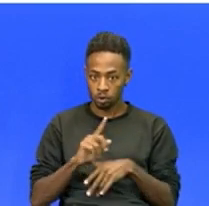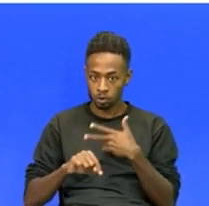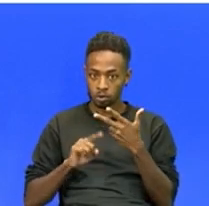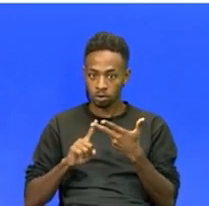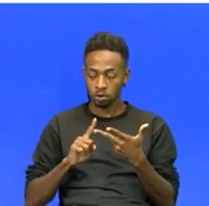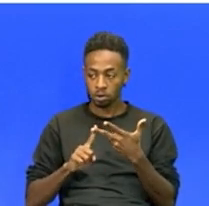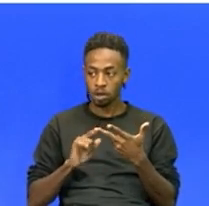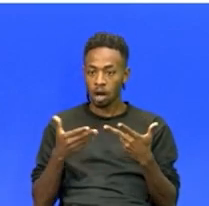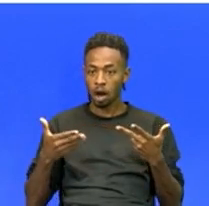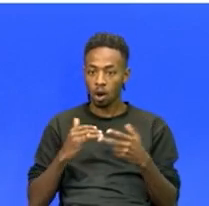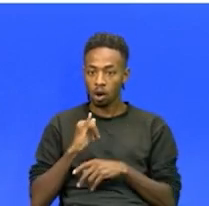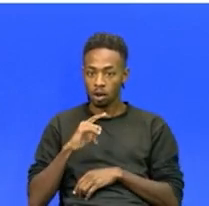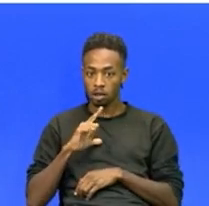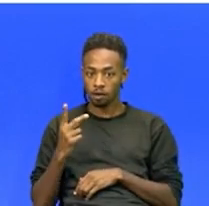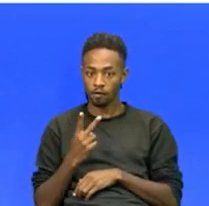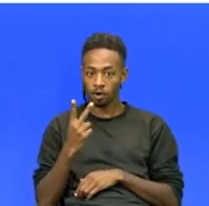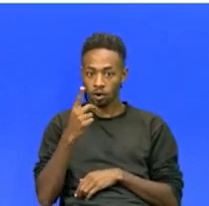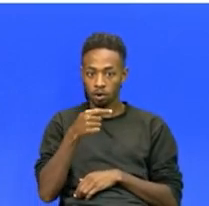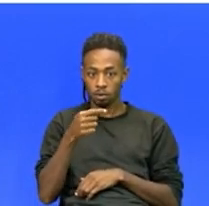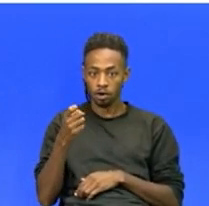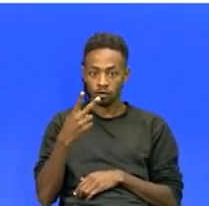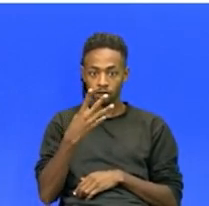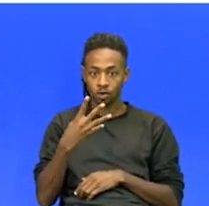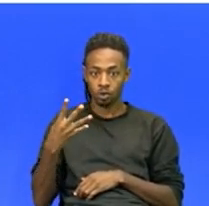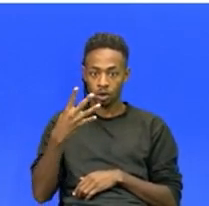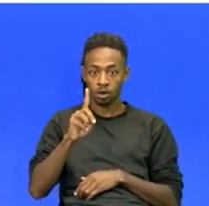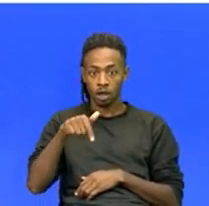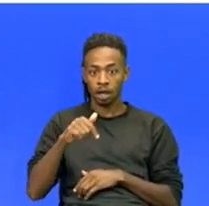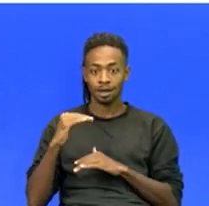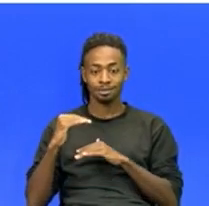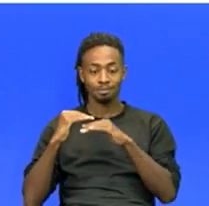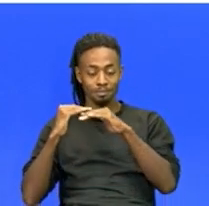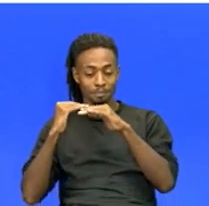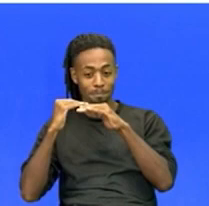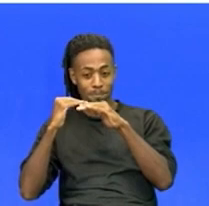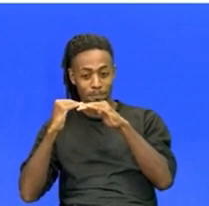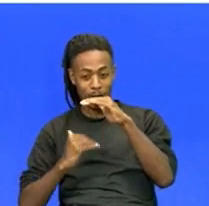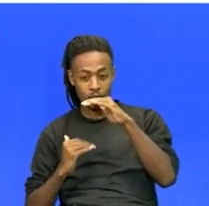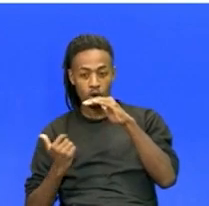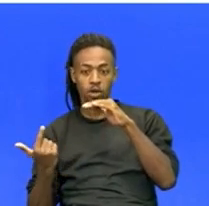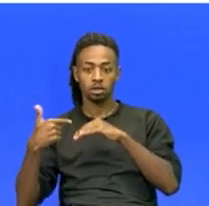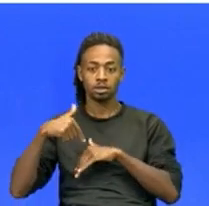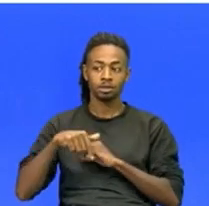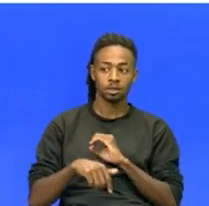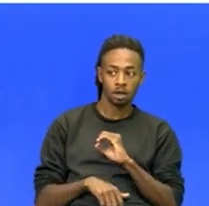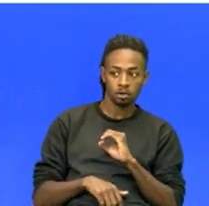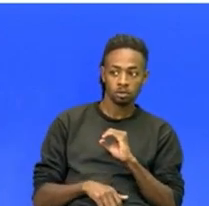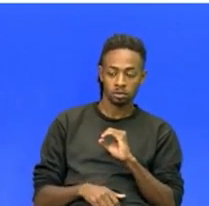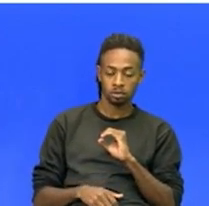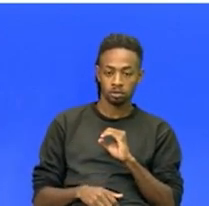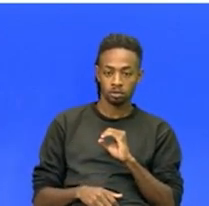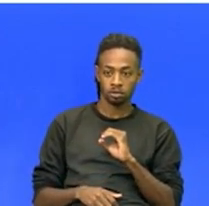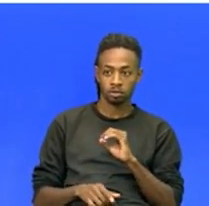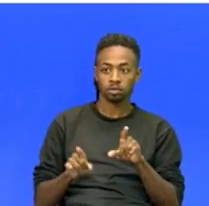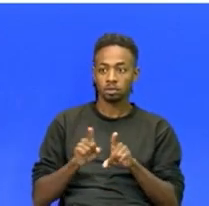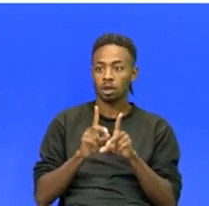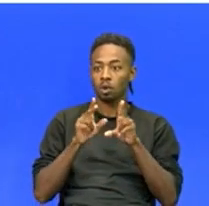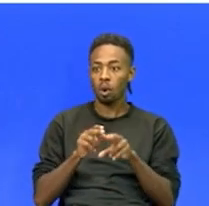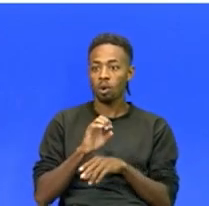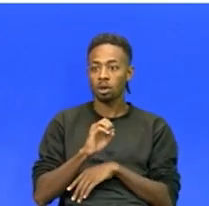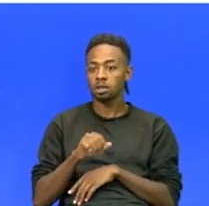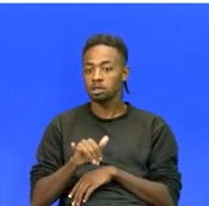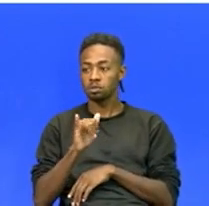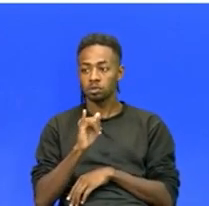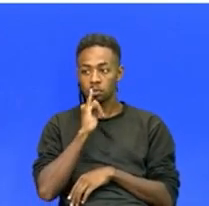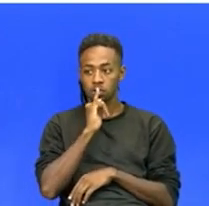e aqui nós temos o valor de menos 24, que é menor que 0 como resposta. E aqui nós temos 0. Mesma coisa para o y,